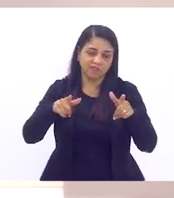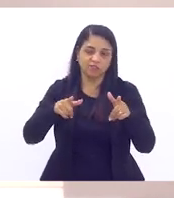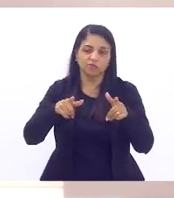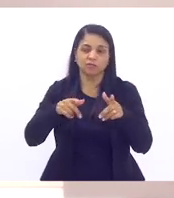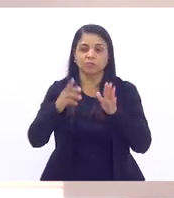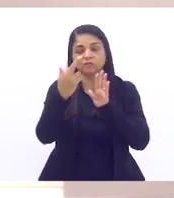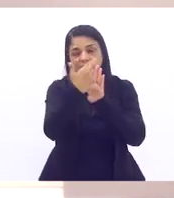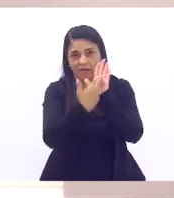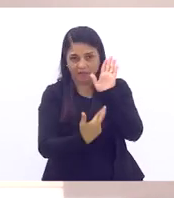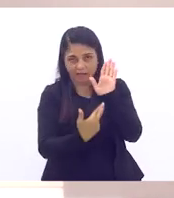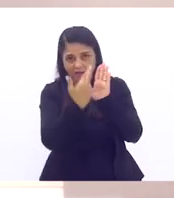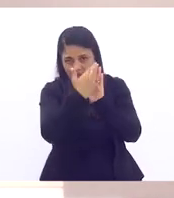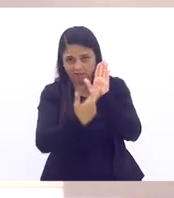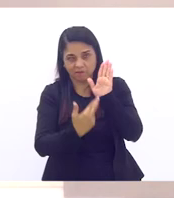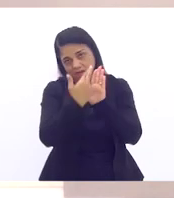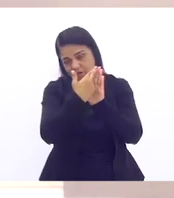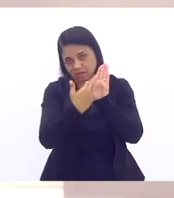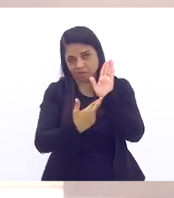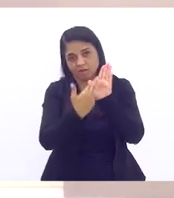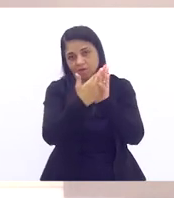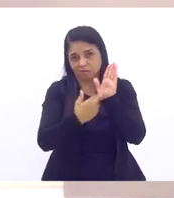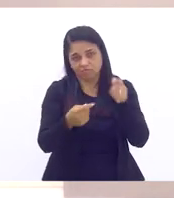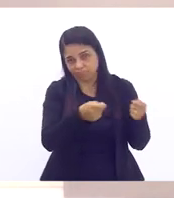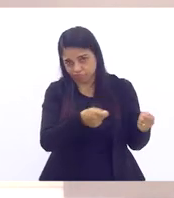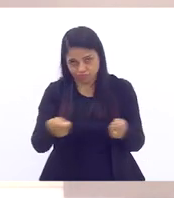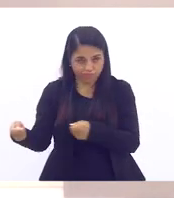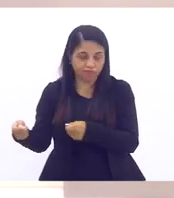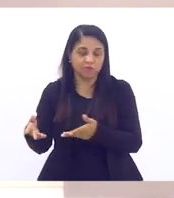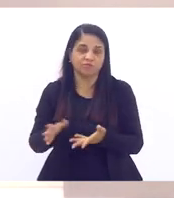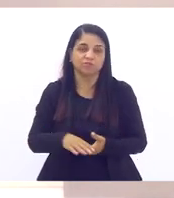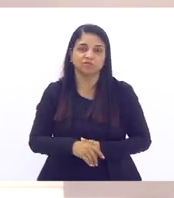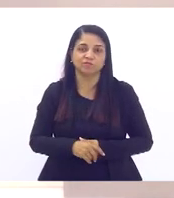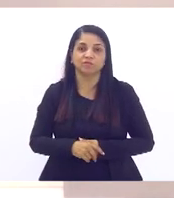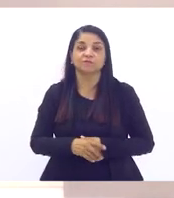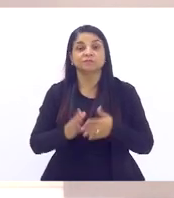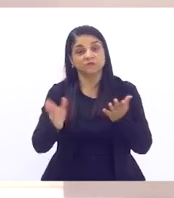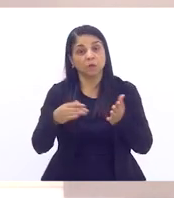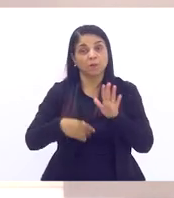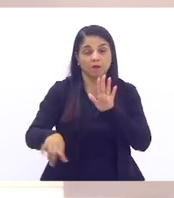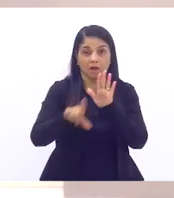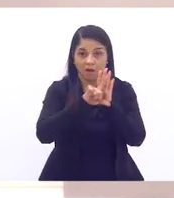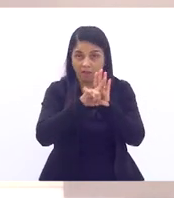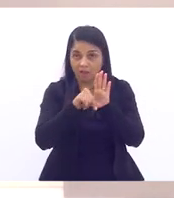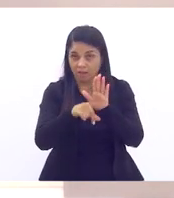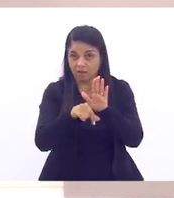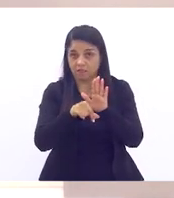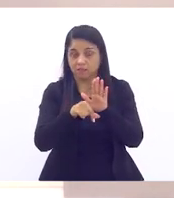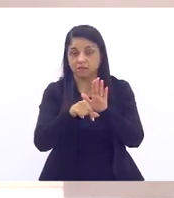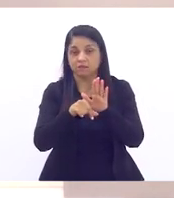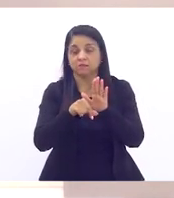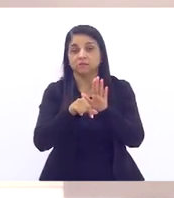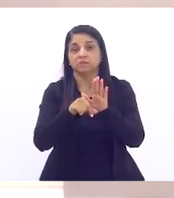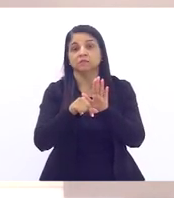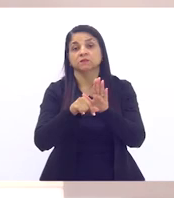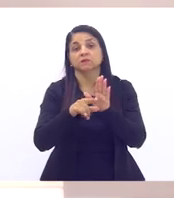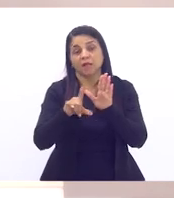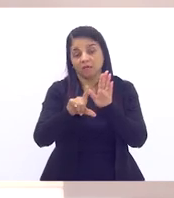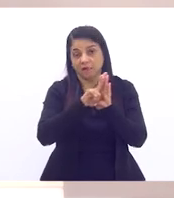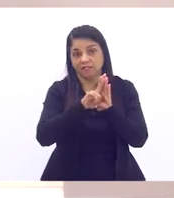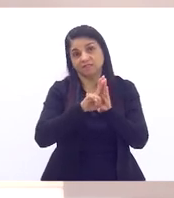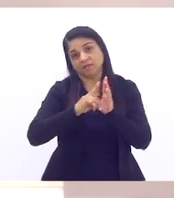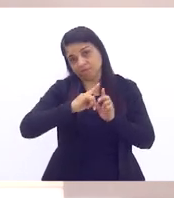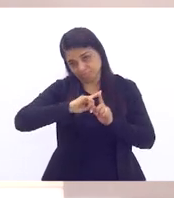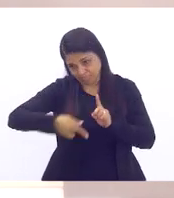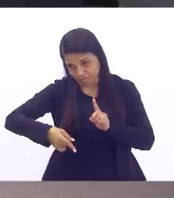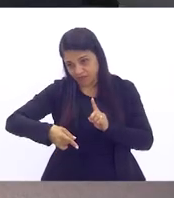ainda que seja questionado a gente bota no artigo apartado para que a lei como um todo não seja declarada Incondicional mas só esse